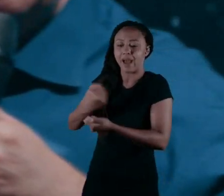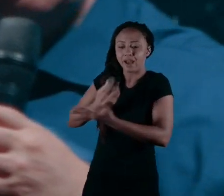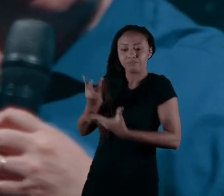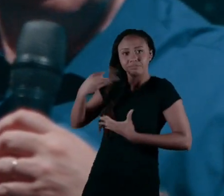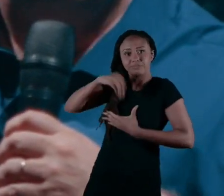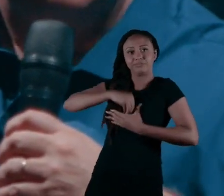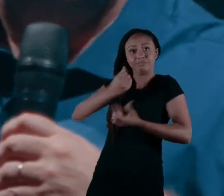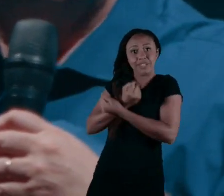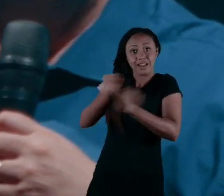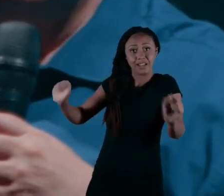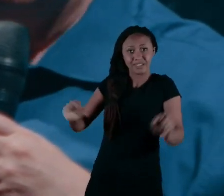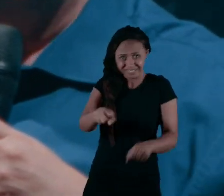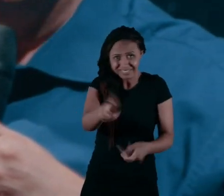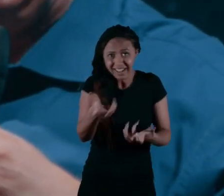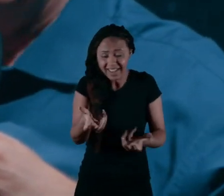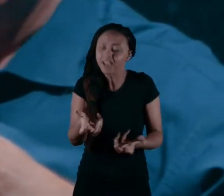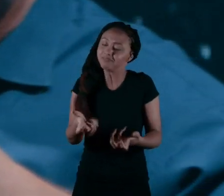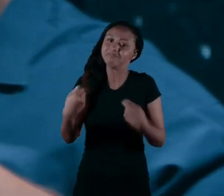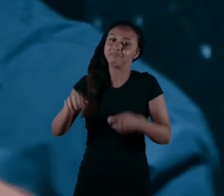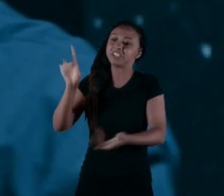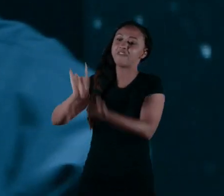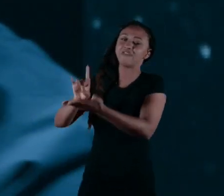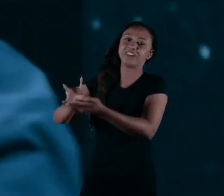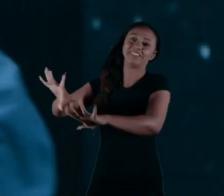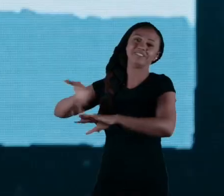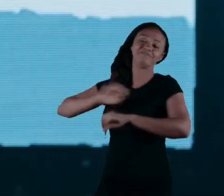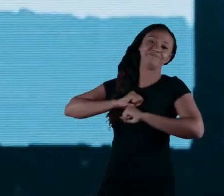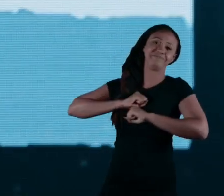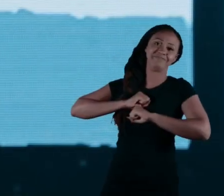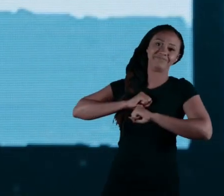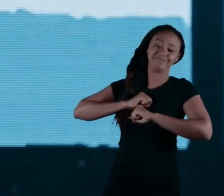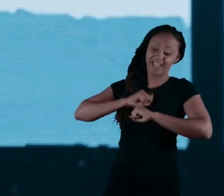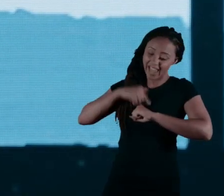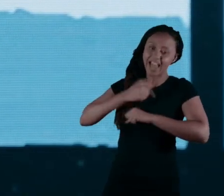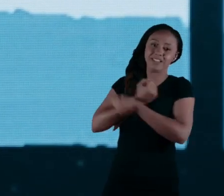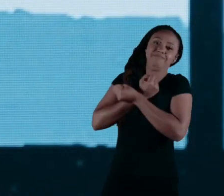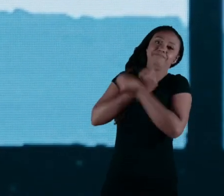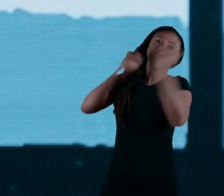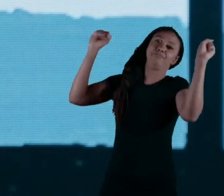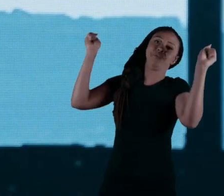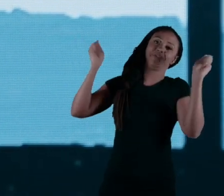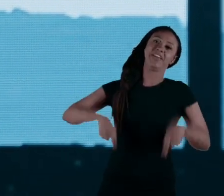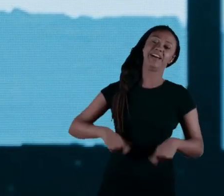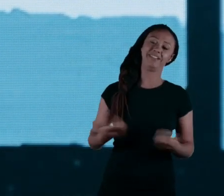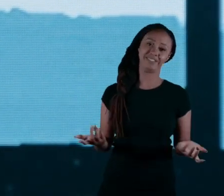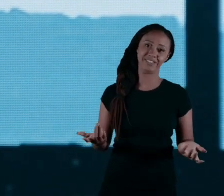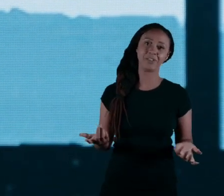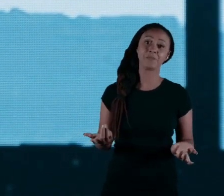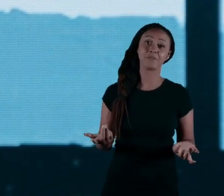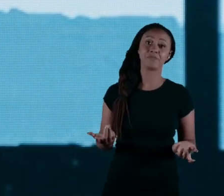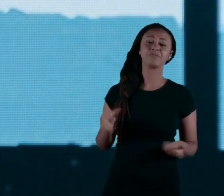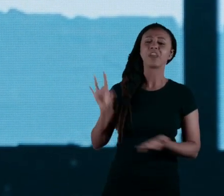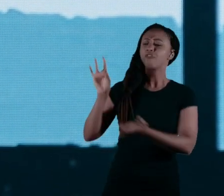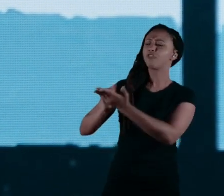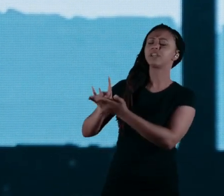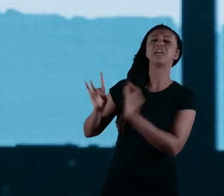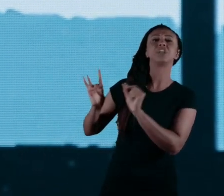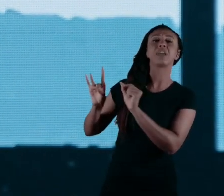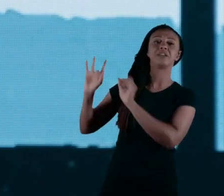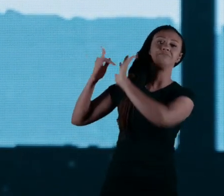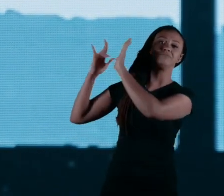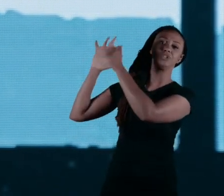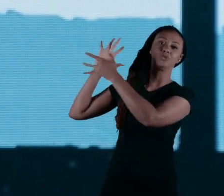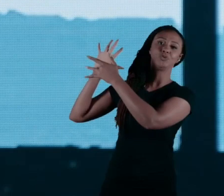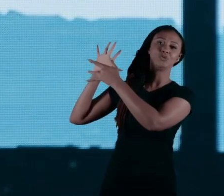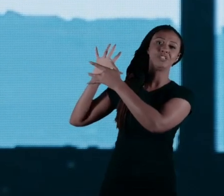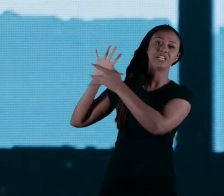ou não? Viva na verdade. A verdade é libertadora. E a verdade é Cristo e a sua